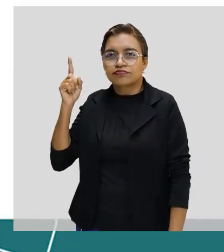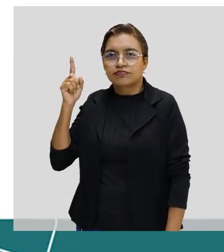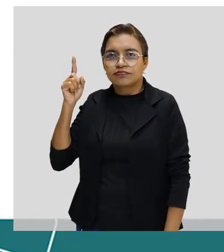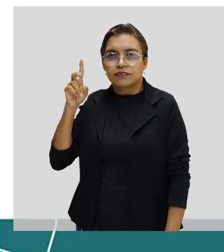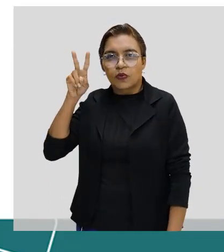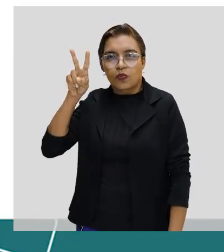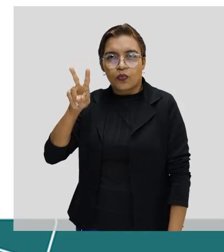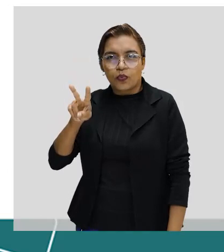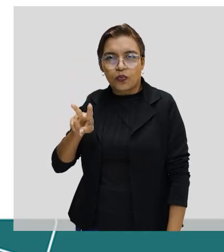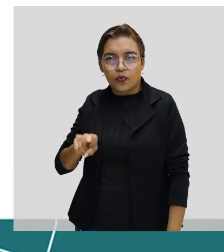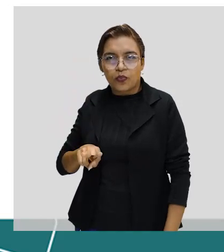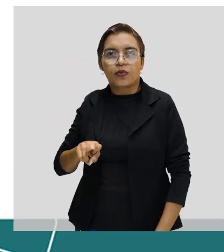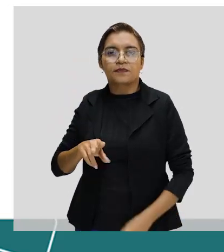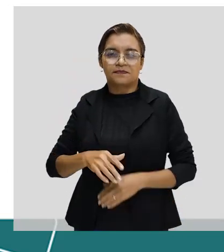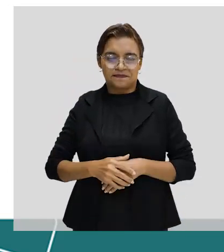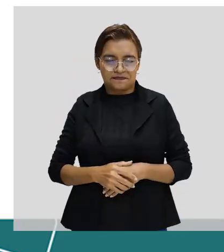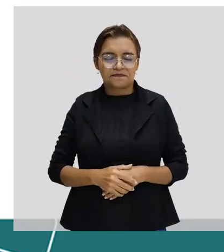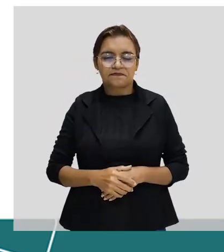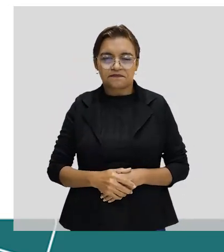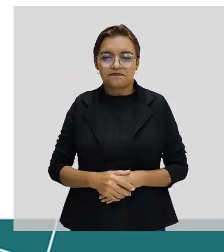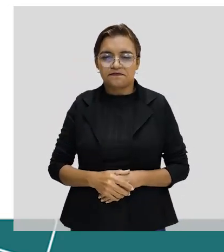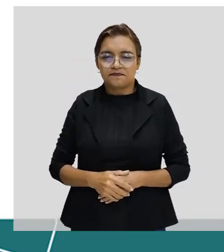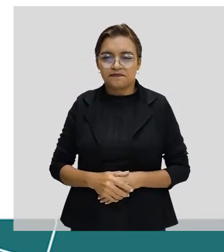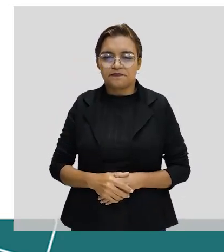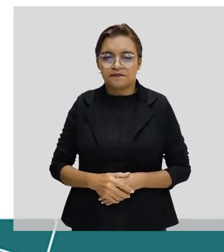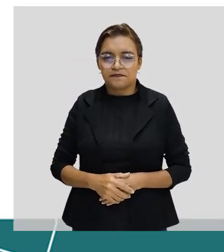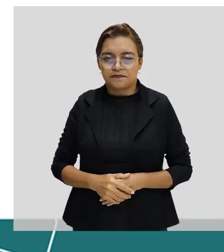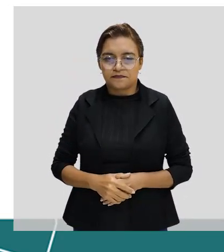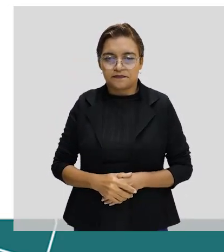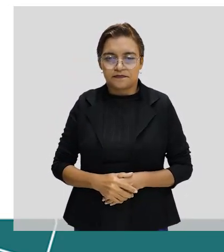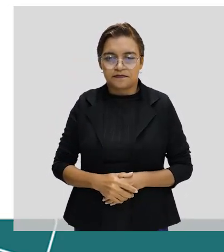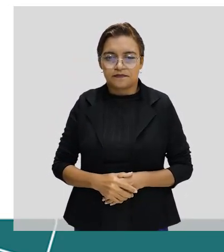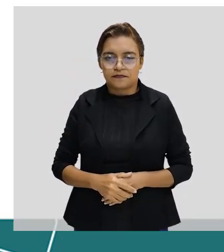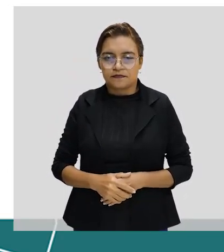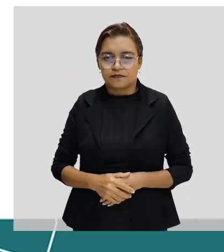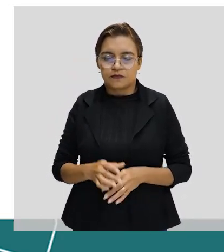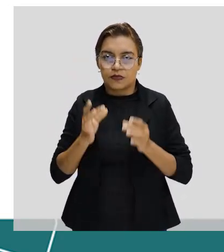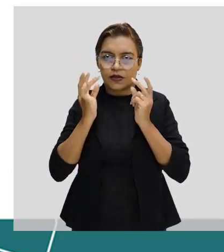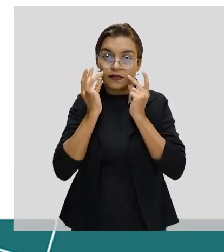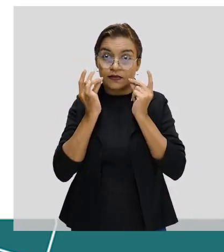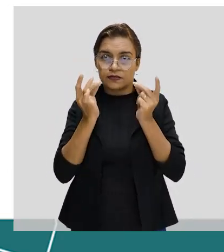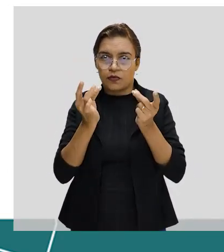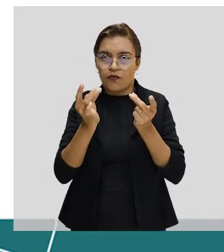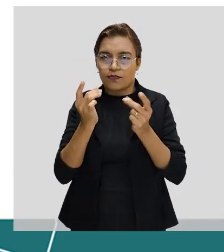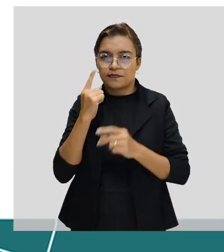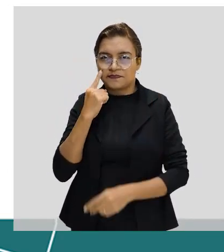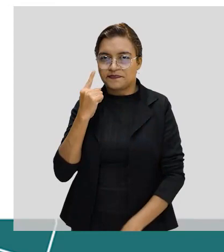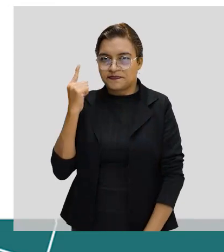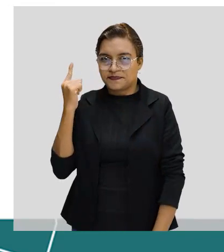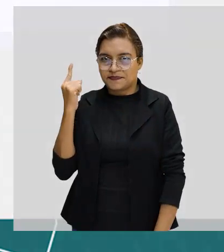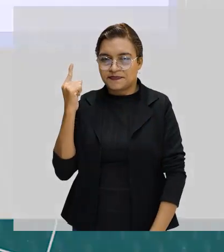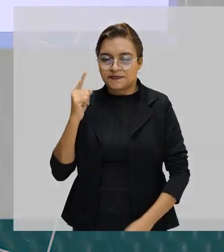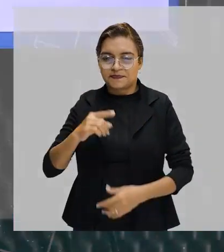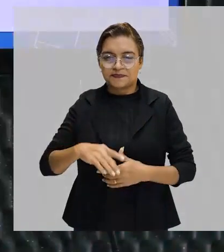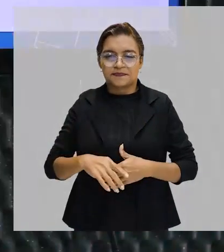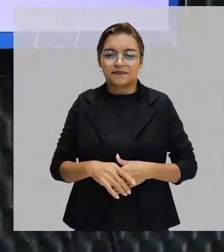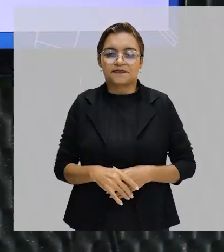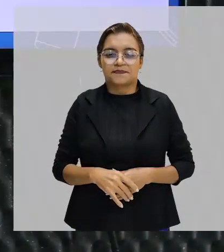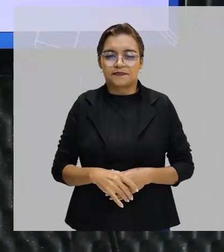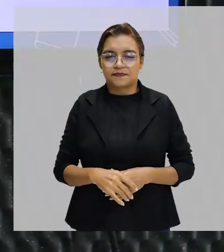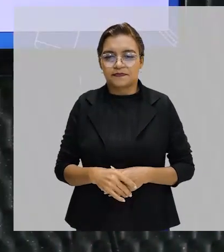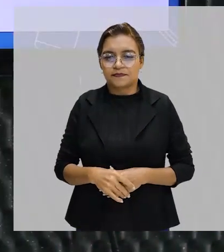beijo não a alcançava, o pescoço não a alcançava, nem mesmo a voz a